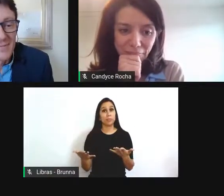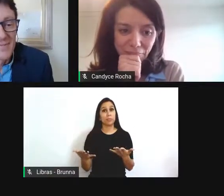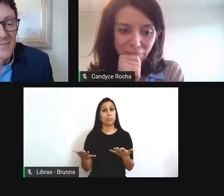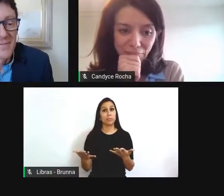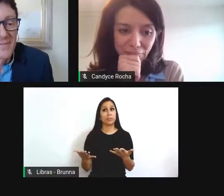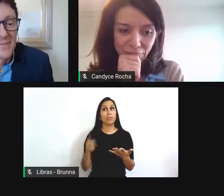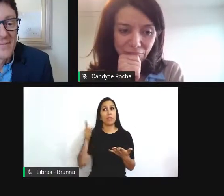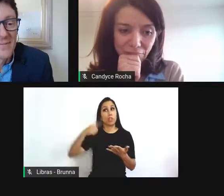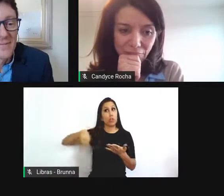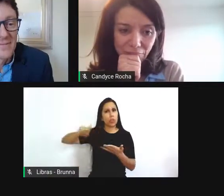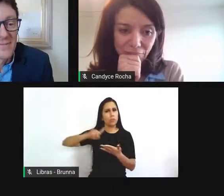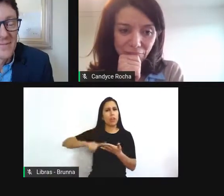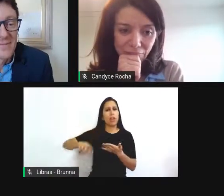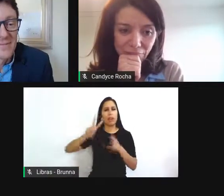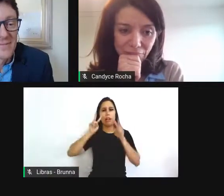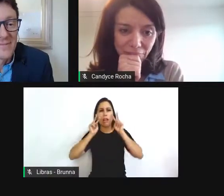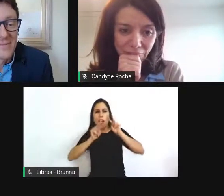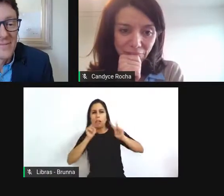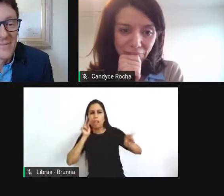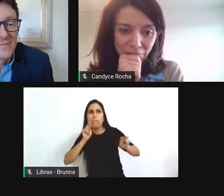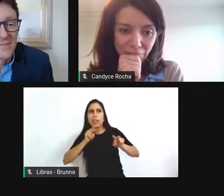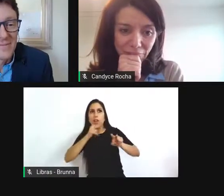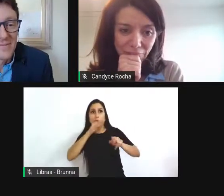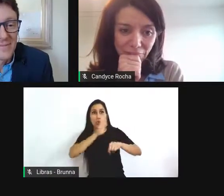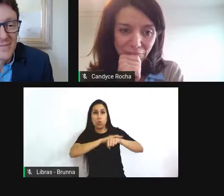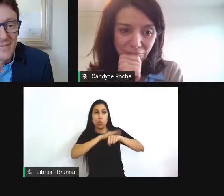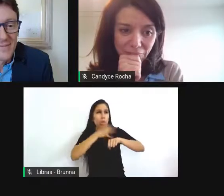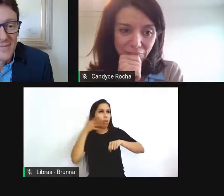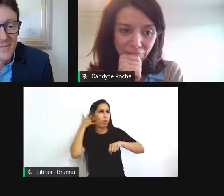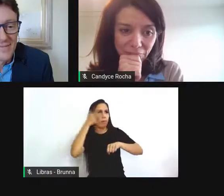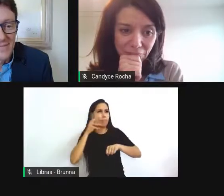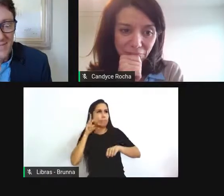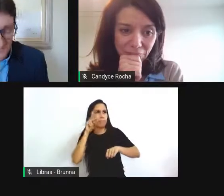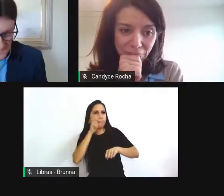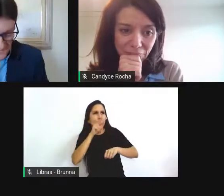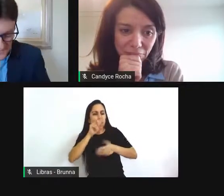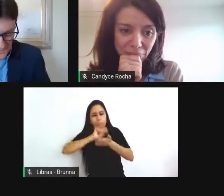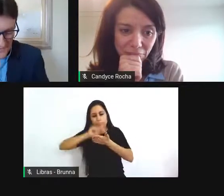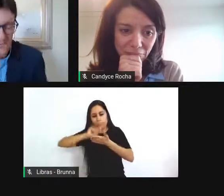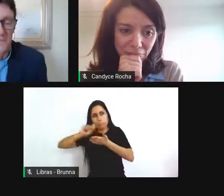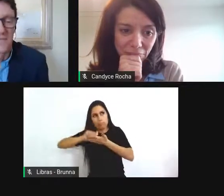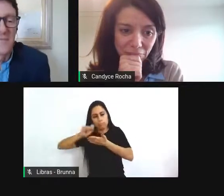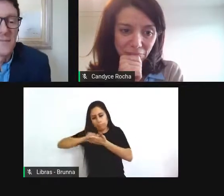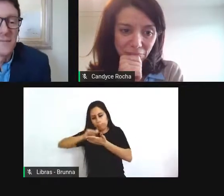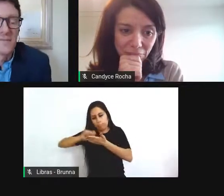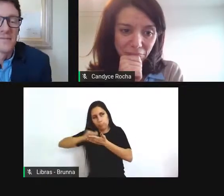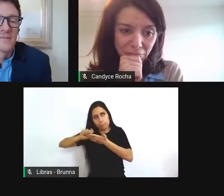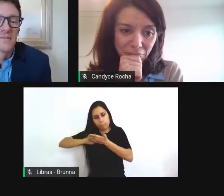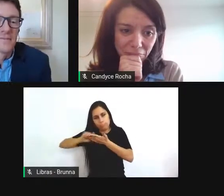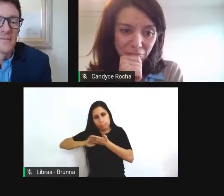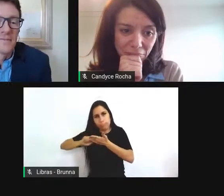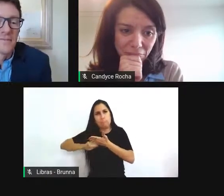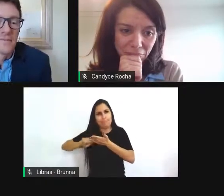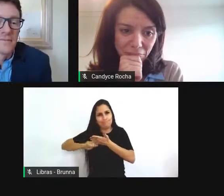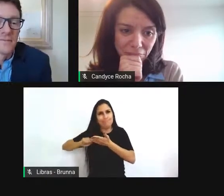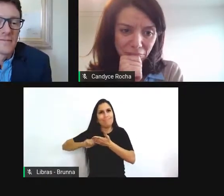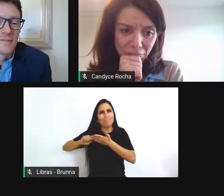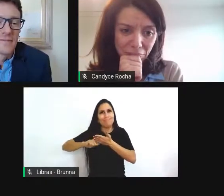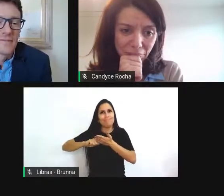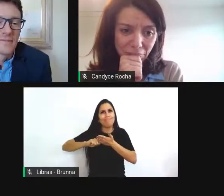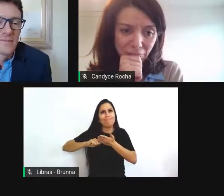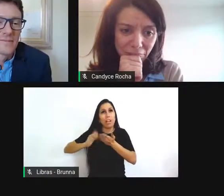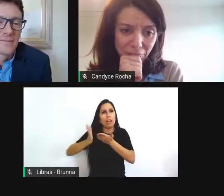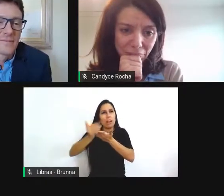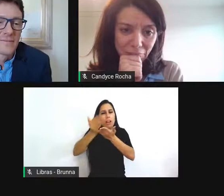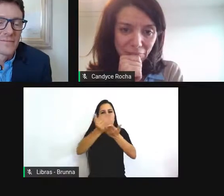eles anotaram muita coisa durante a apresentação, o representante, o Ludovic, lá, do representante do Parlamento